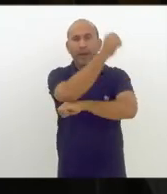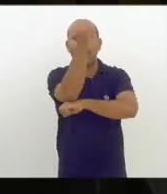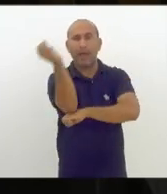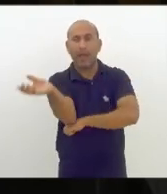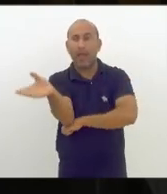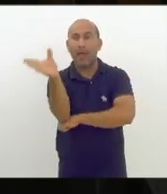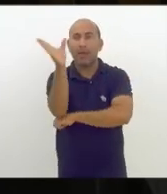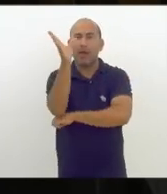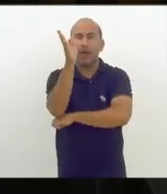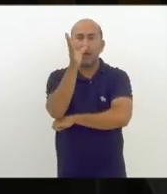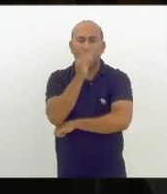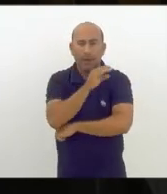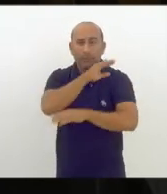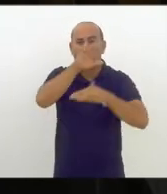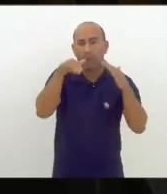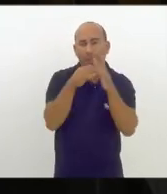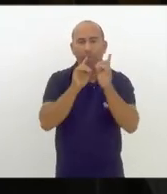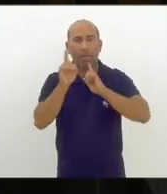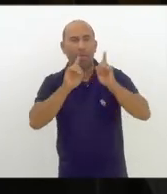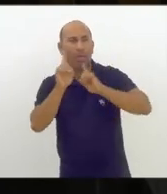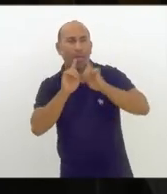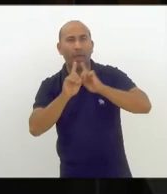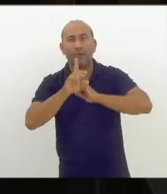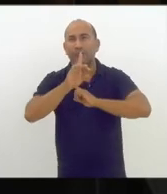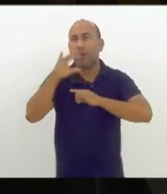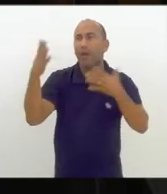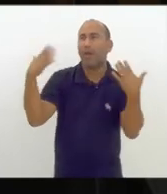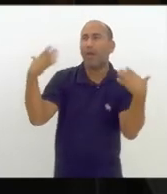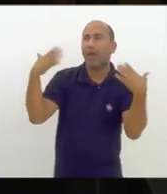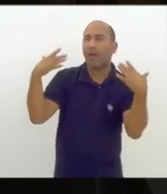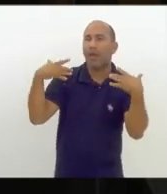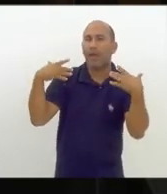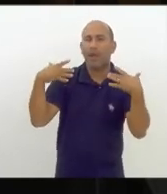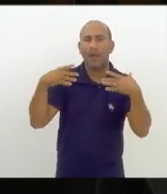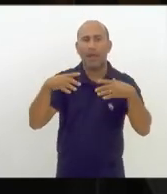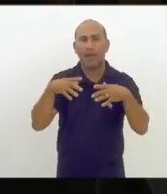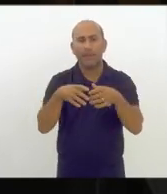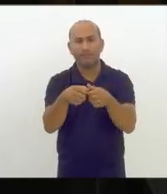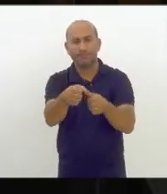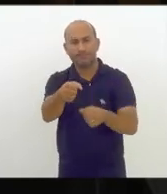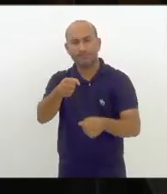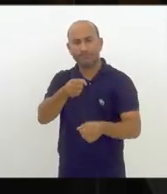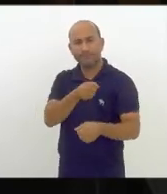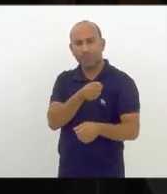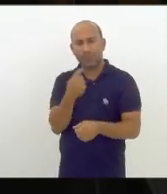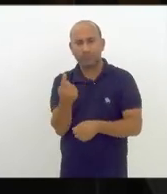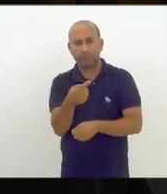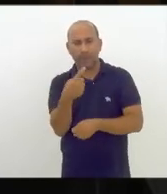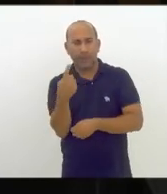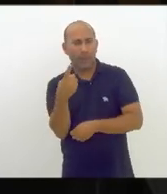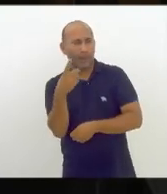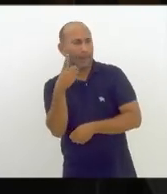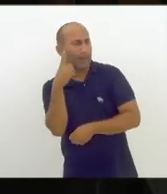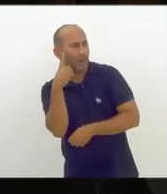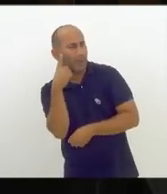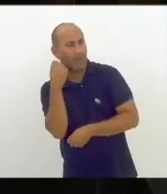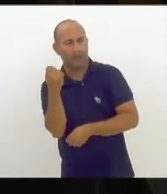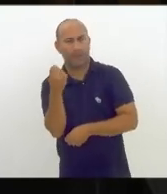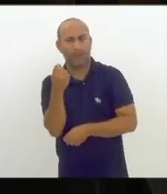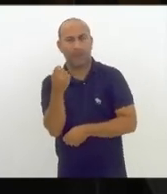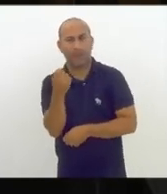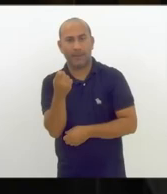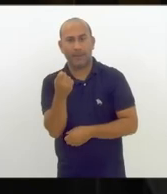calar todas as reclamações de que o dia está quente. Apito de micro-ondas, pip, pip, pip, é filme de Hitchcock e sangue no